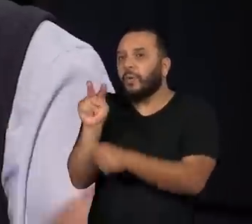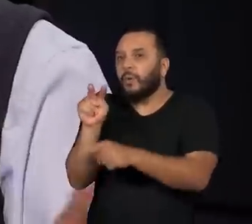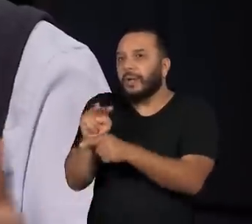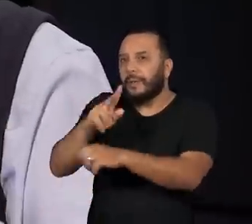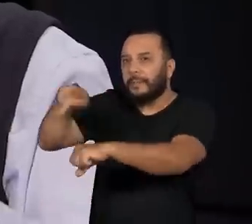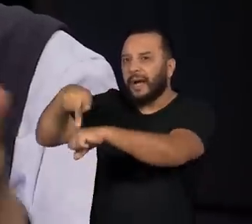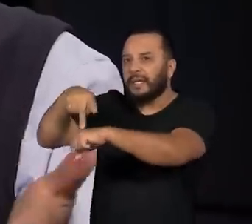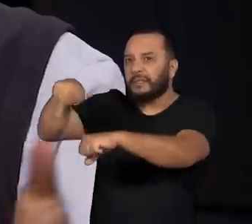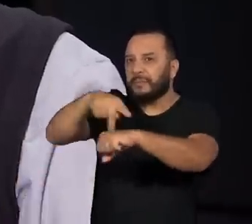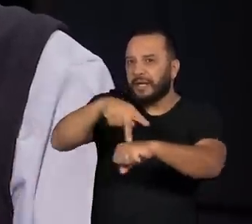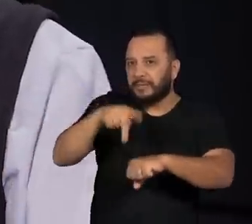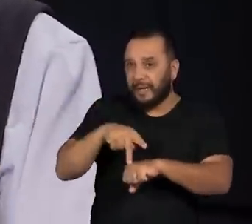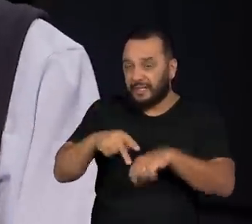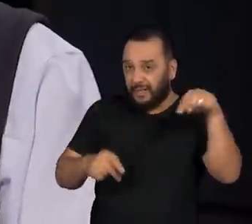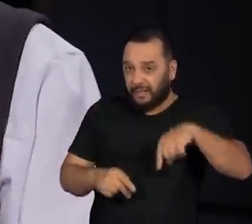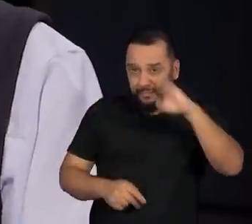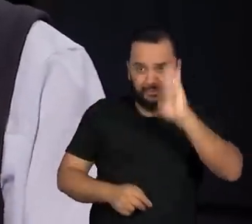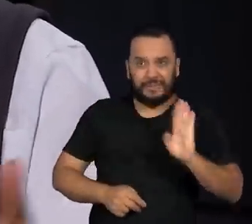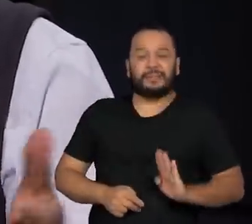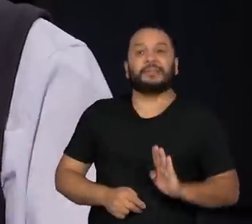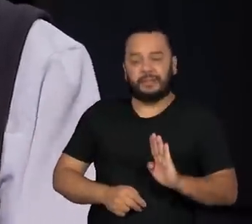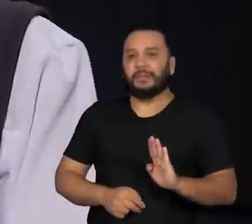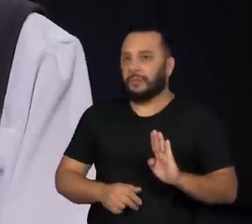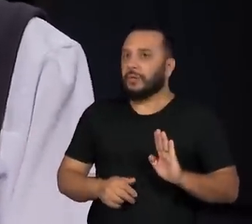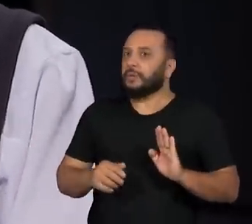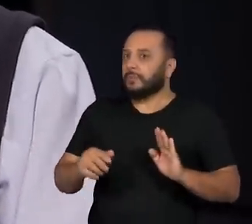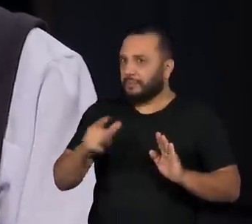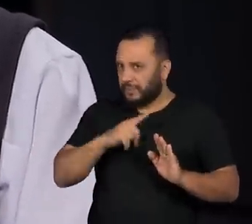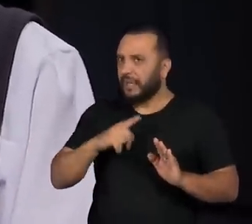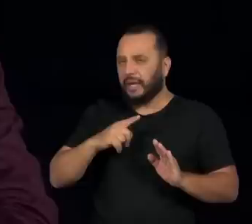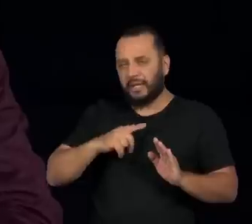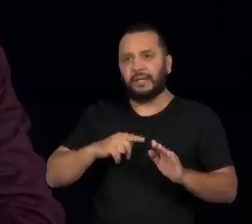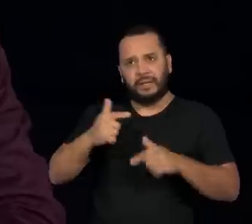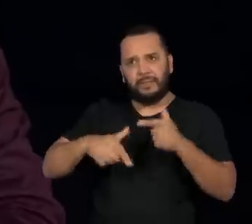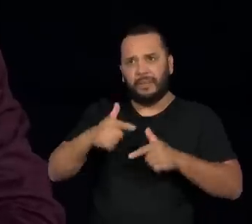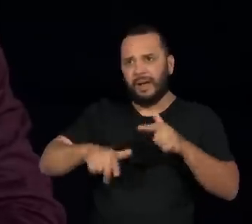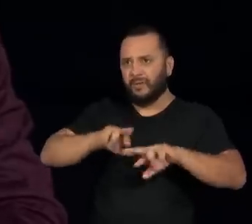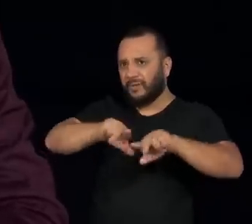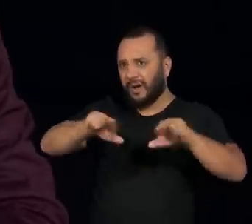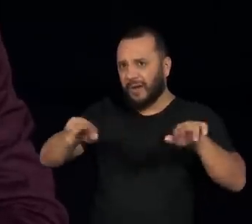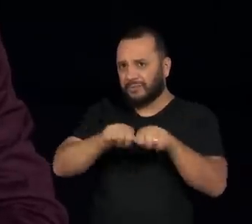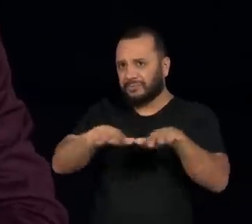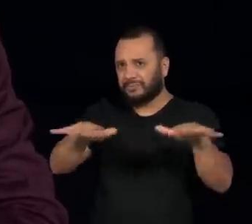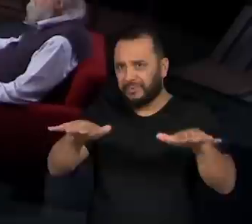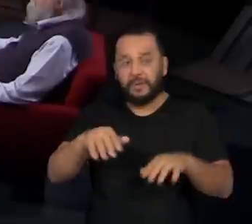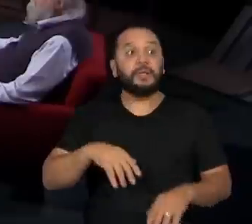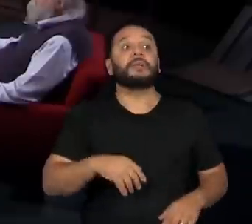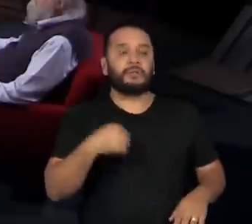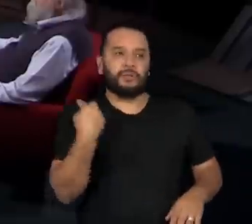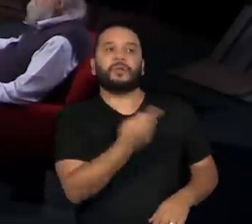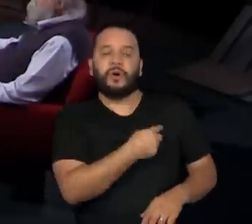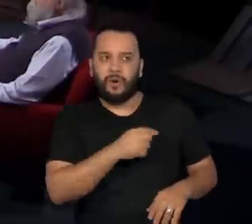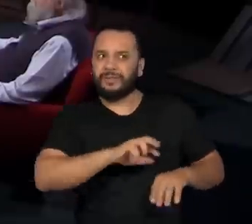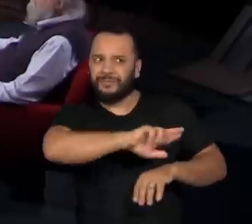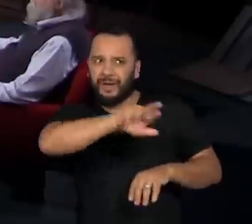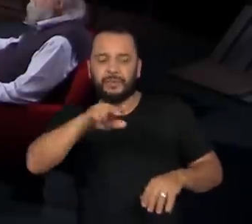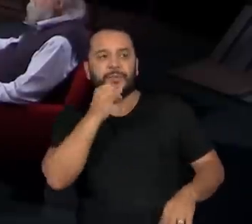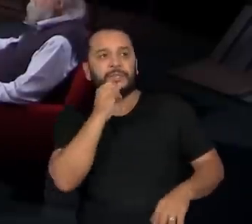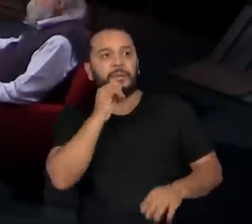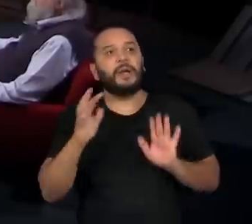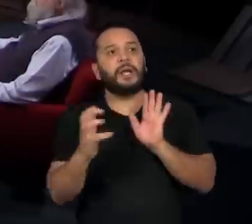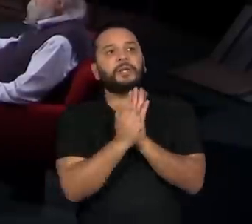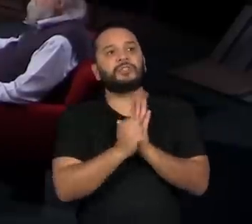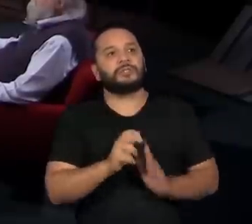fazem coisas a mais o nosso por sorte faz bastante coisa bastante coisas a mais quando alguém vai registrar um